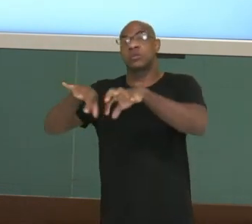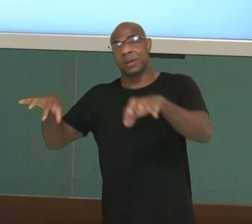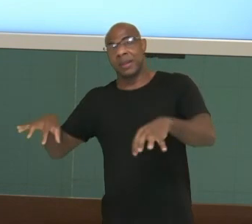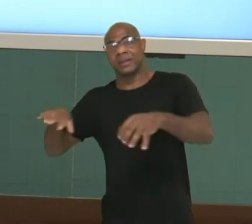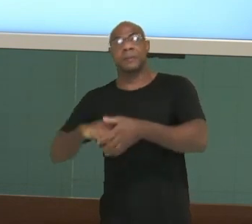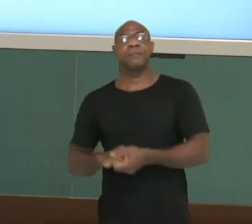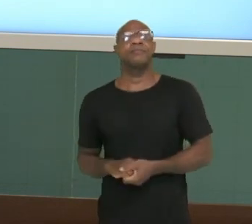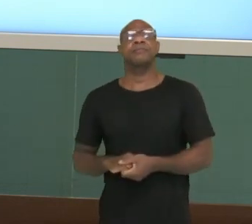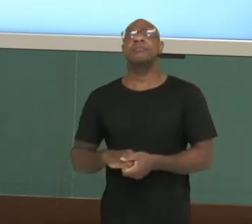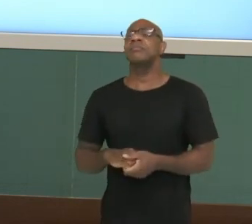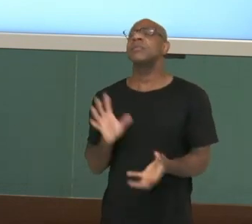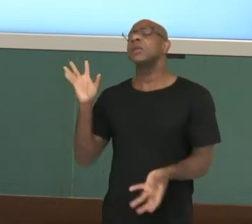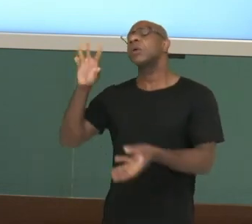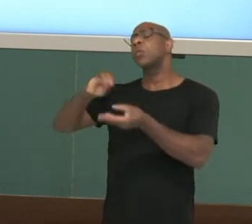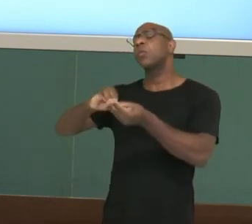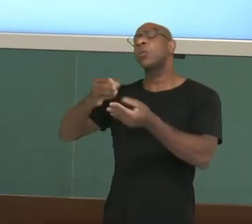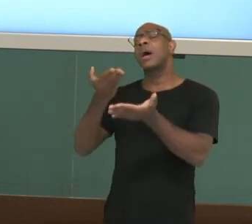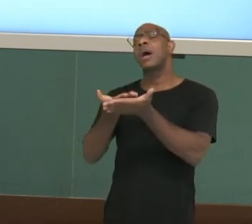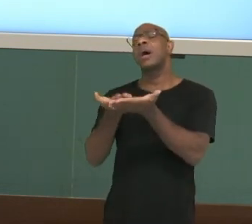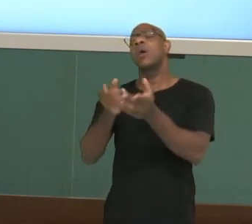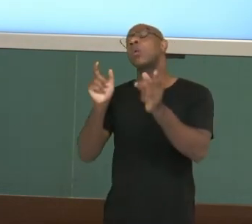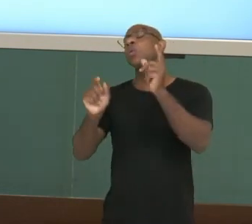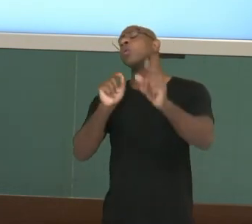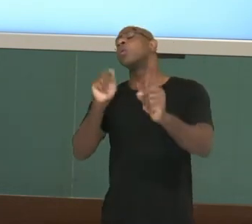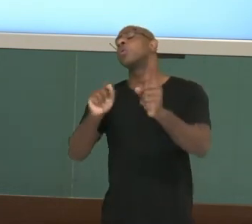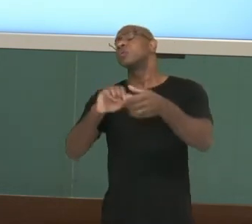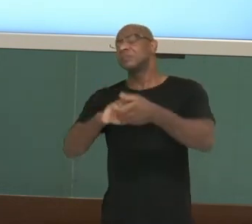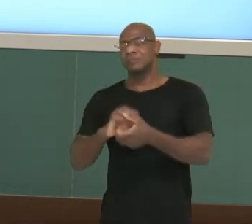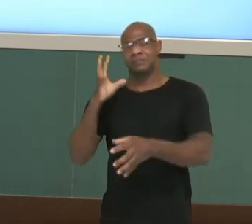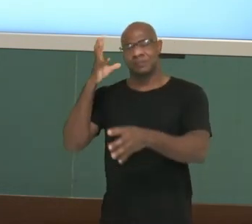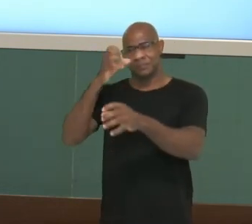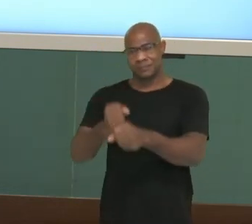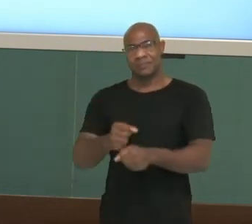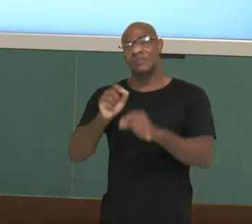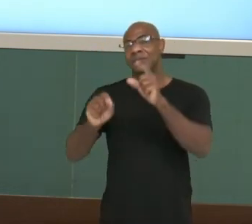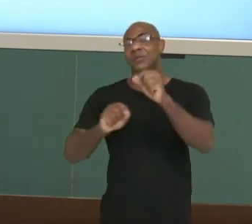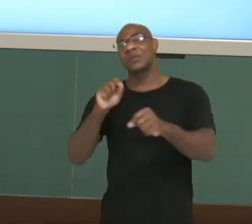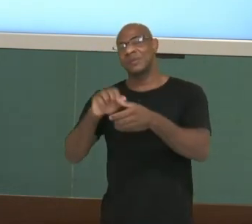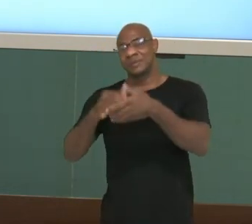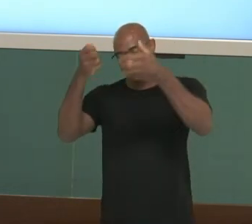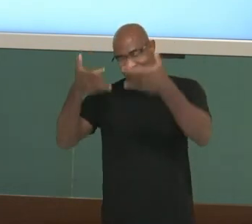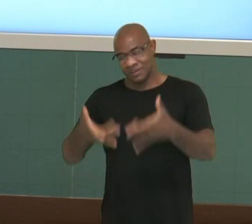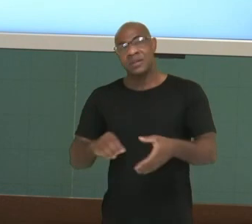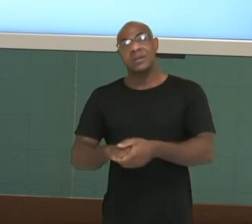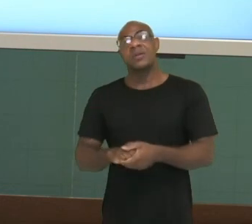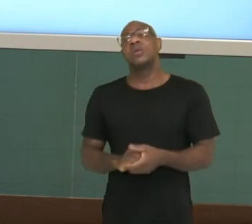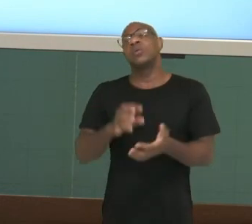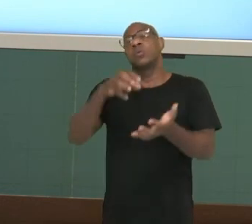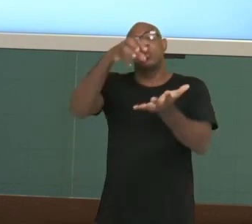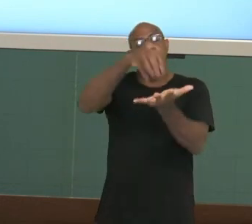que a gente falou então nessa nossa aula, essa nossa retomada aqui, justamente sobre a matriz